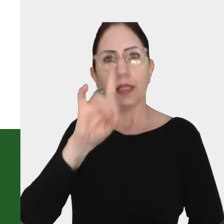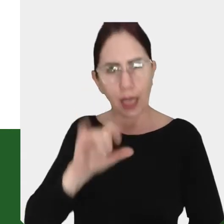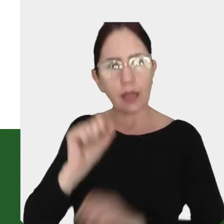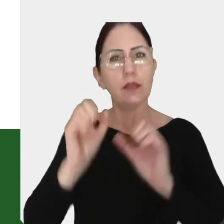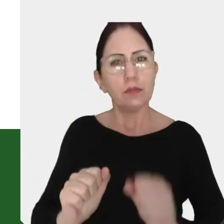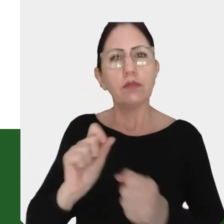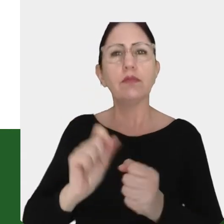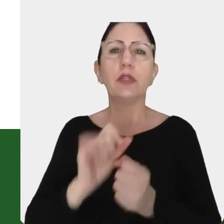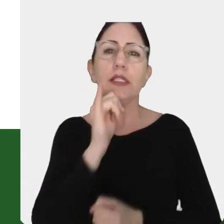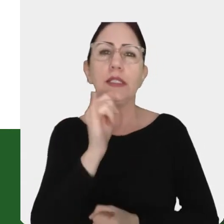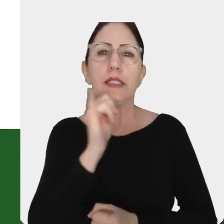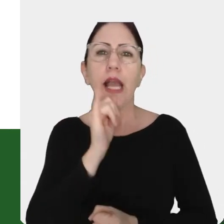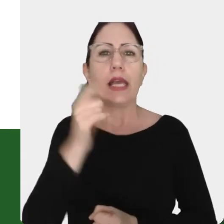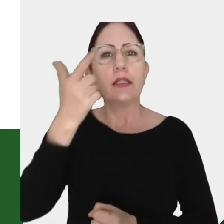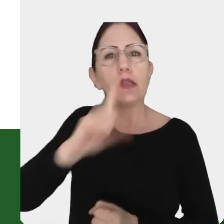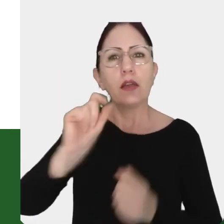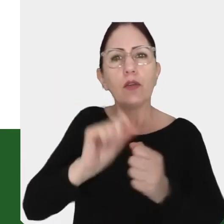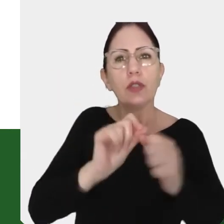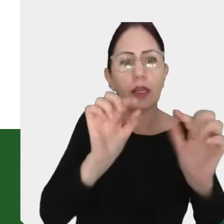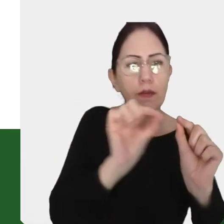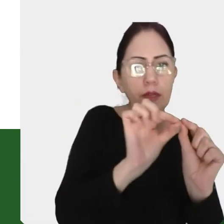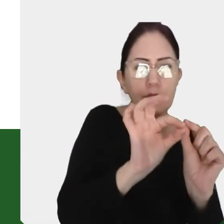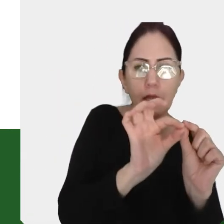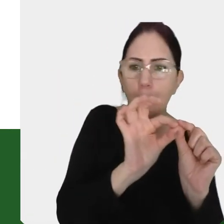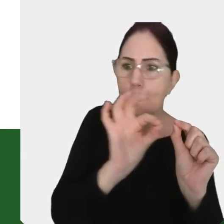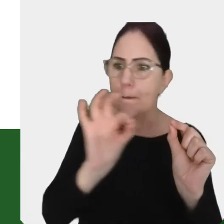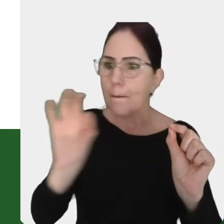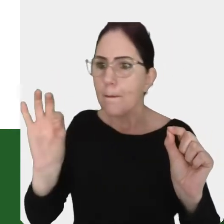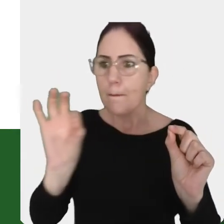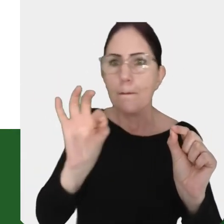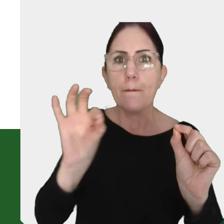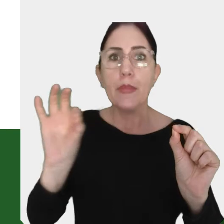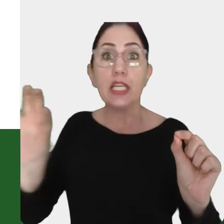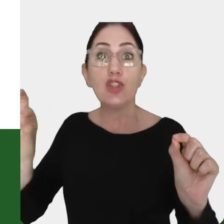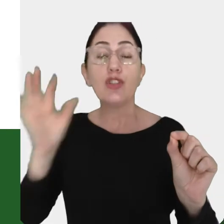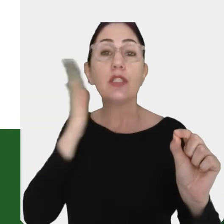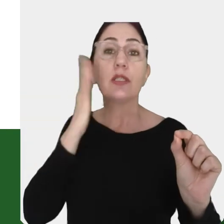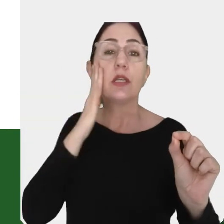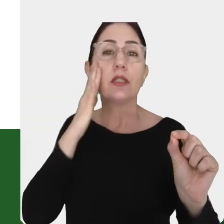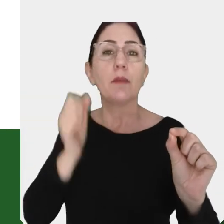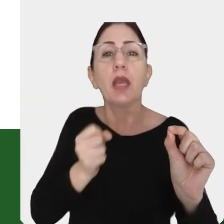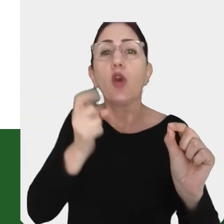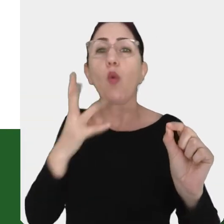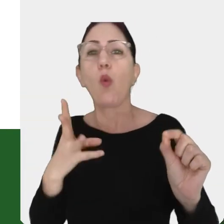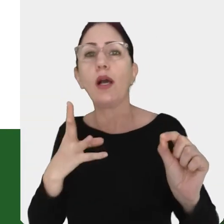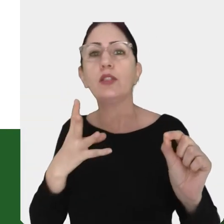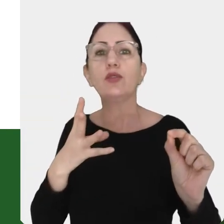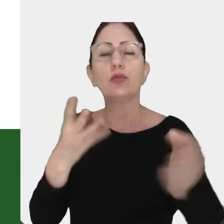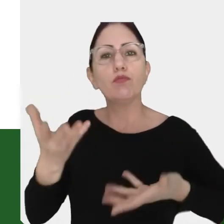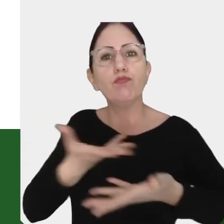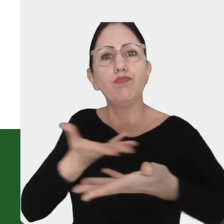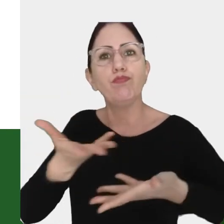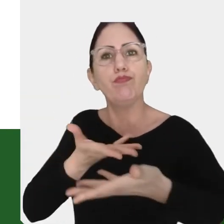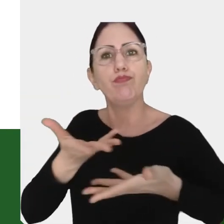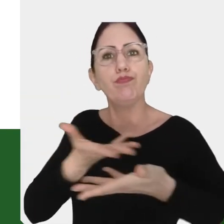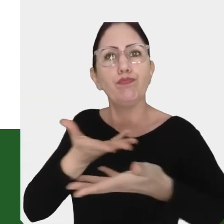faz testes, né, de interatividade, a gente gera medidas de interatividade.